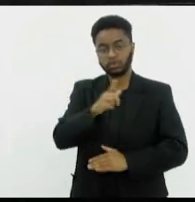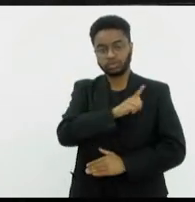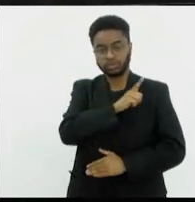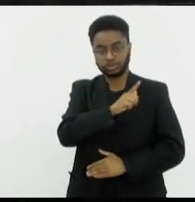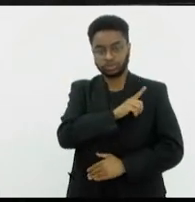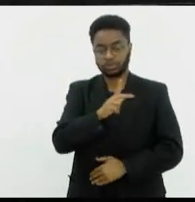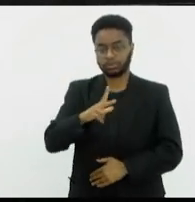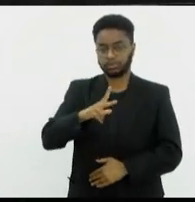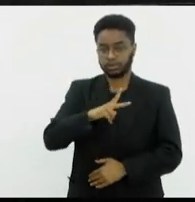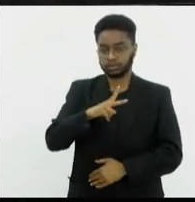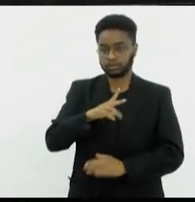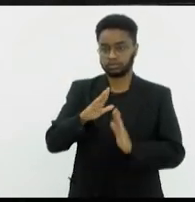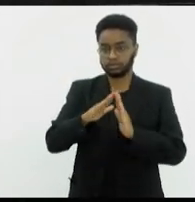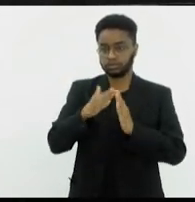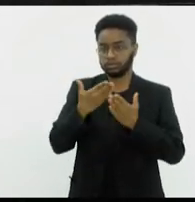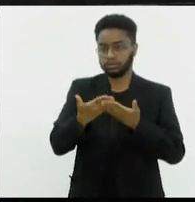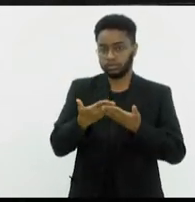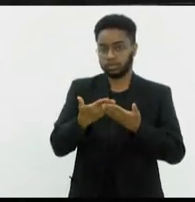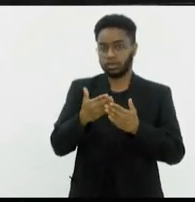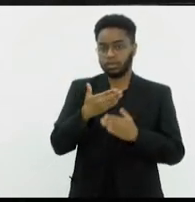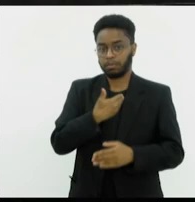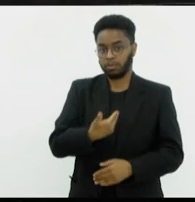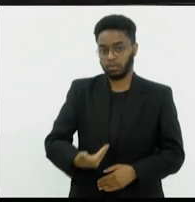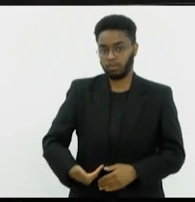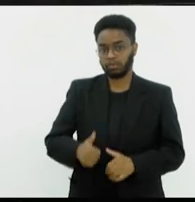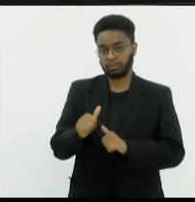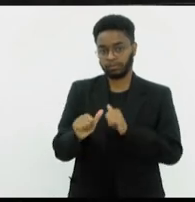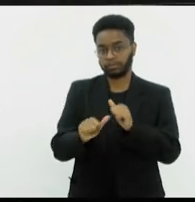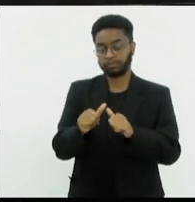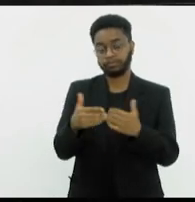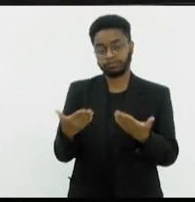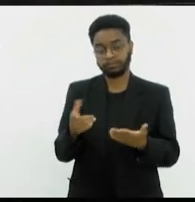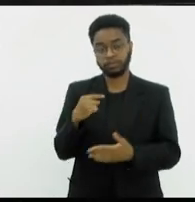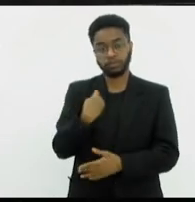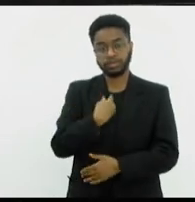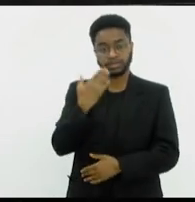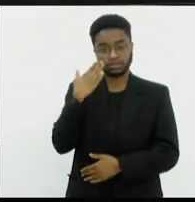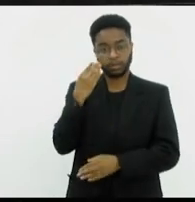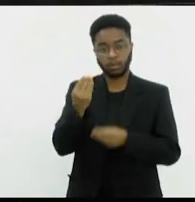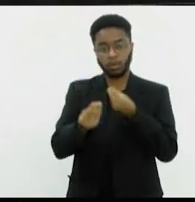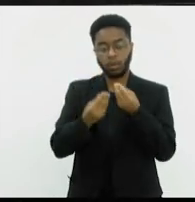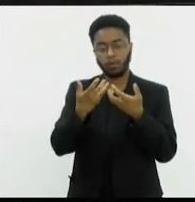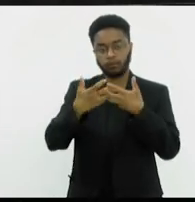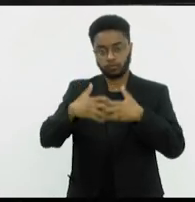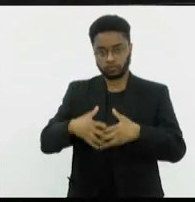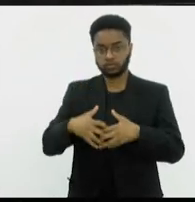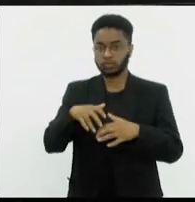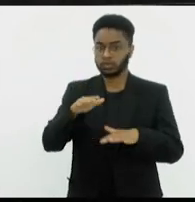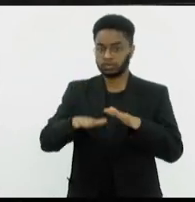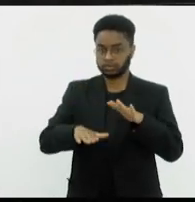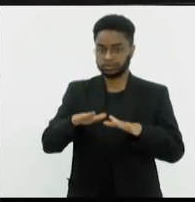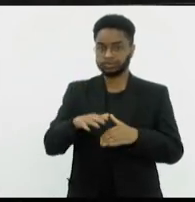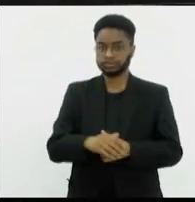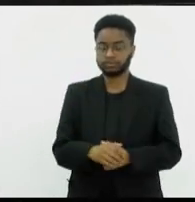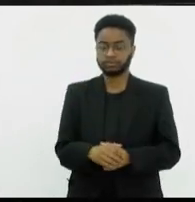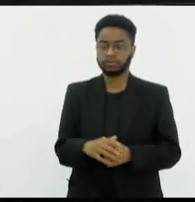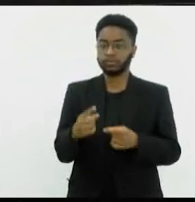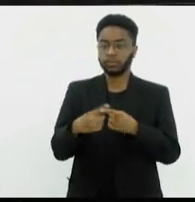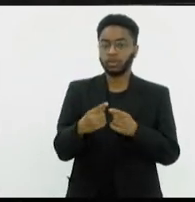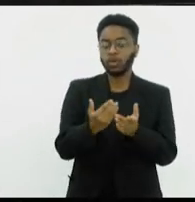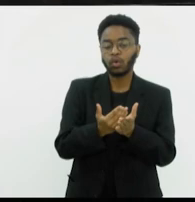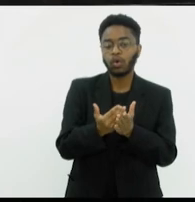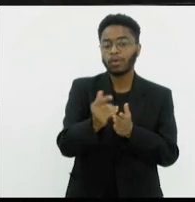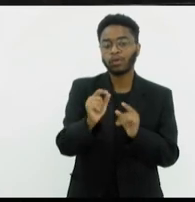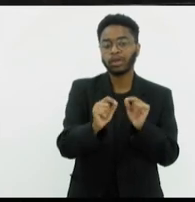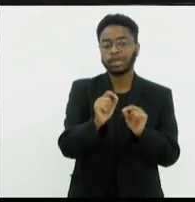privada de escolas públicas. E a gente sabe como funciona esse processo muitas das vezes. Começa com